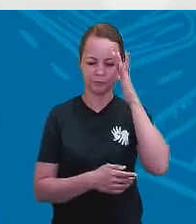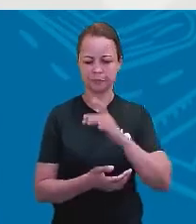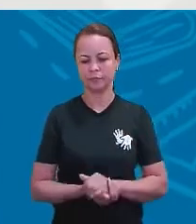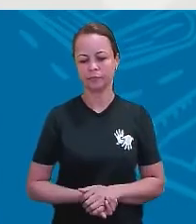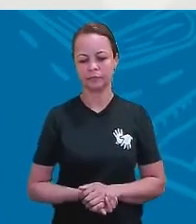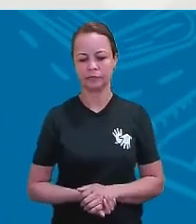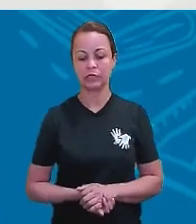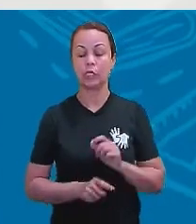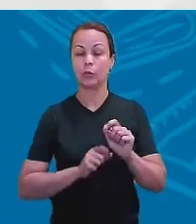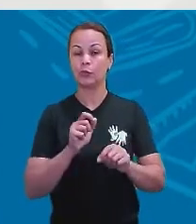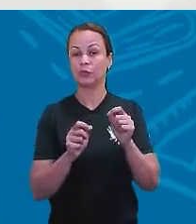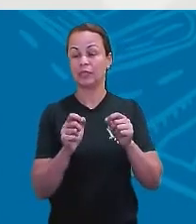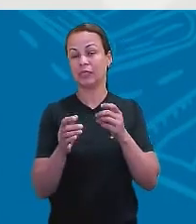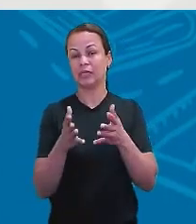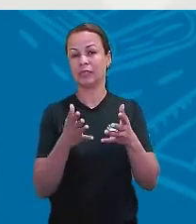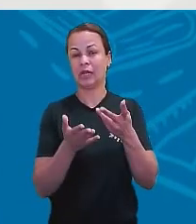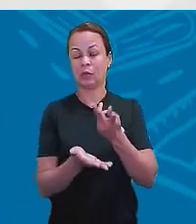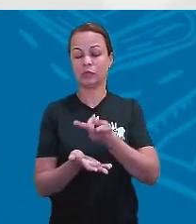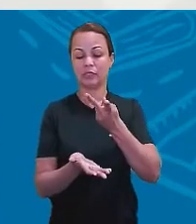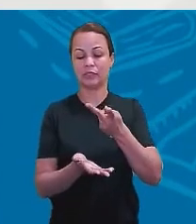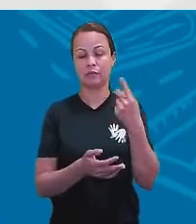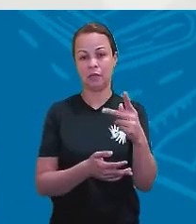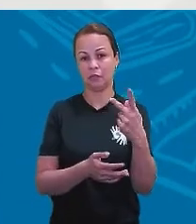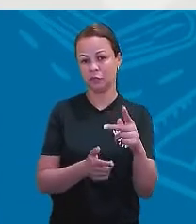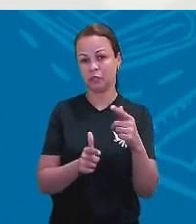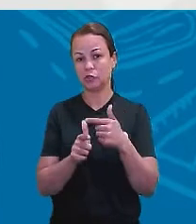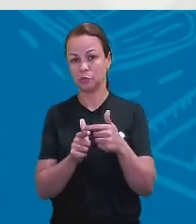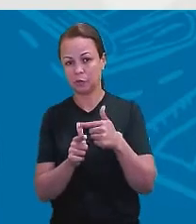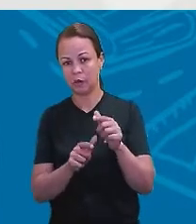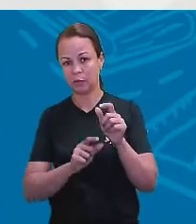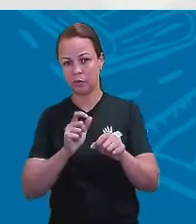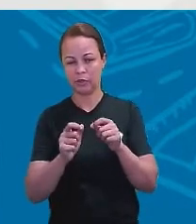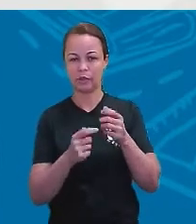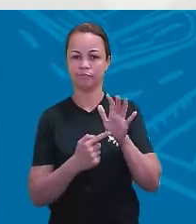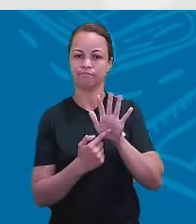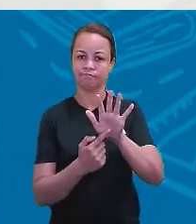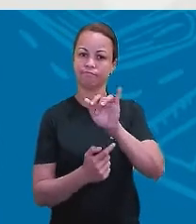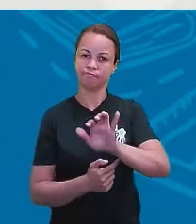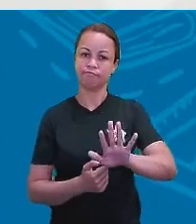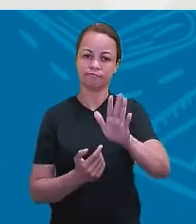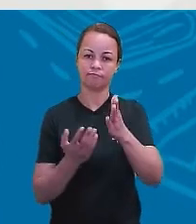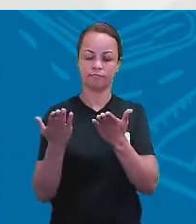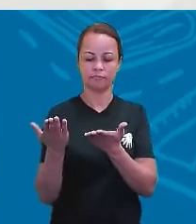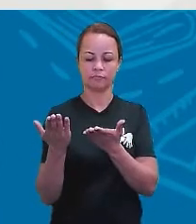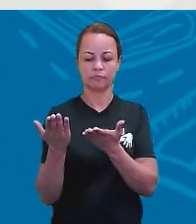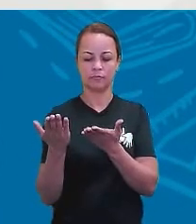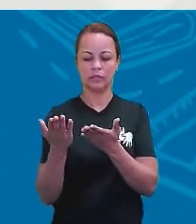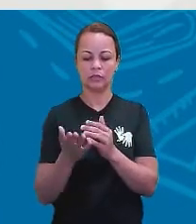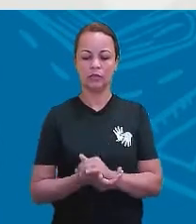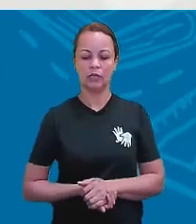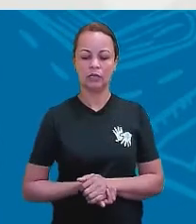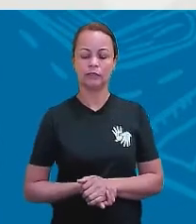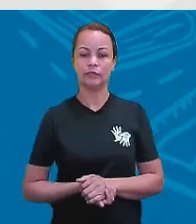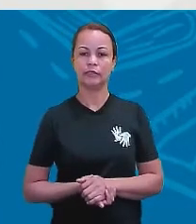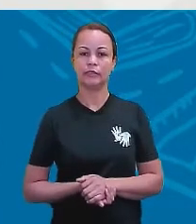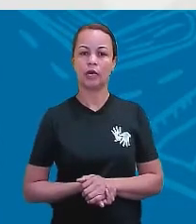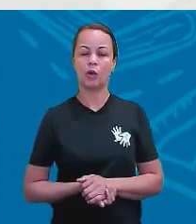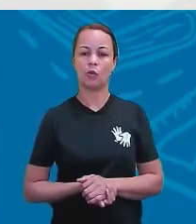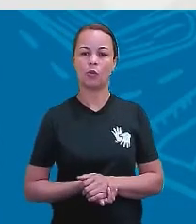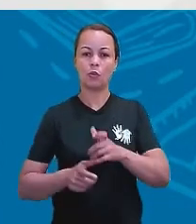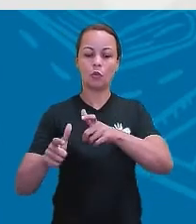são situações que vêm a causar esse tipo de problema? São essas que vocês estão vendo aí na imagem. São situações onde não existe